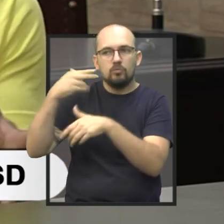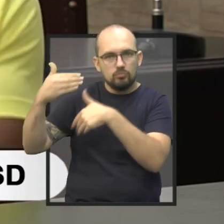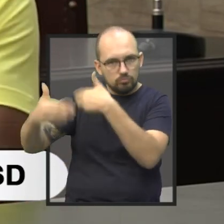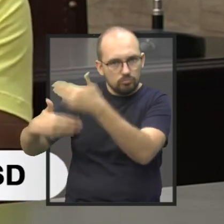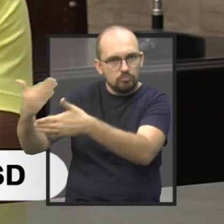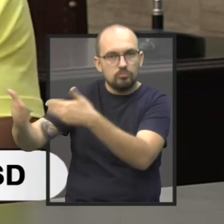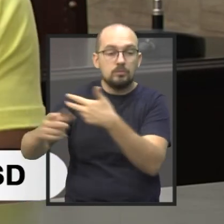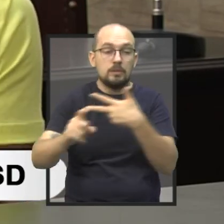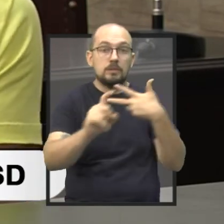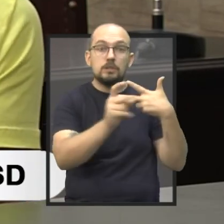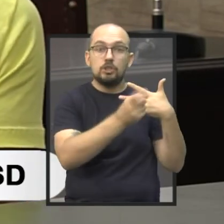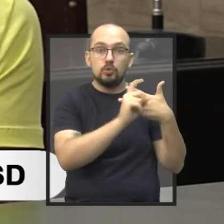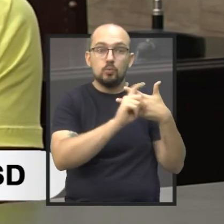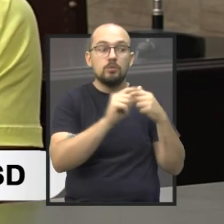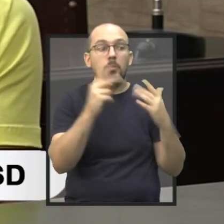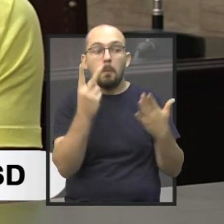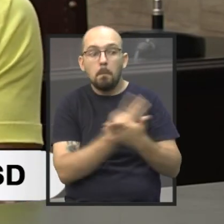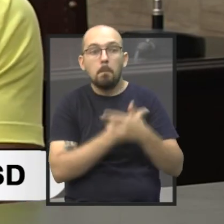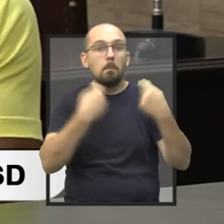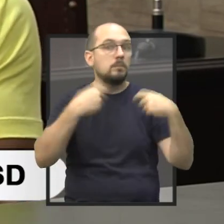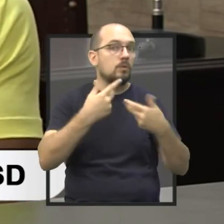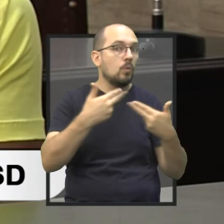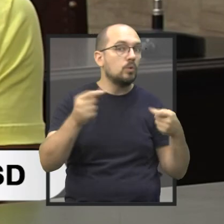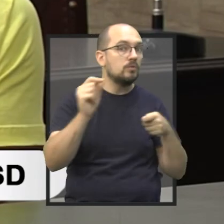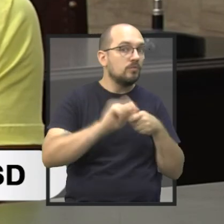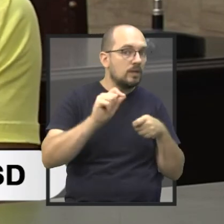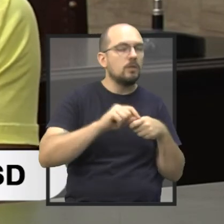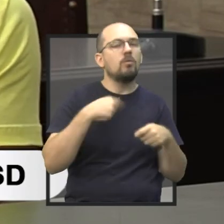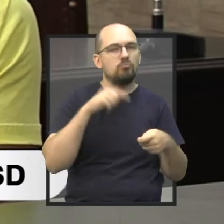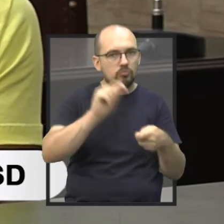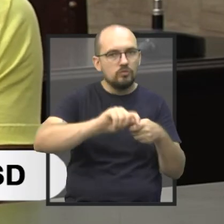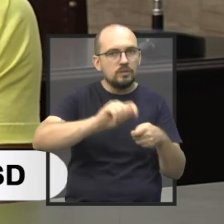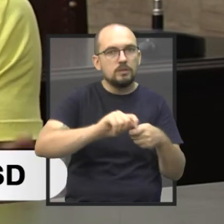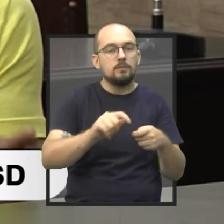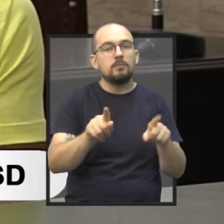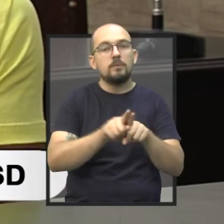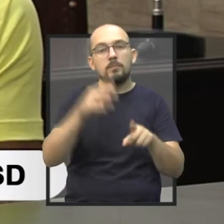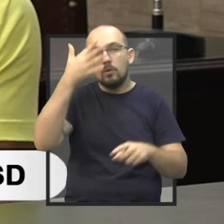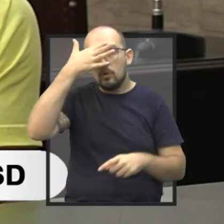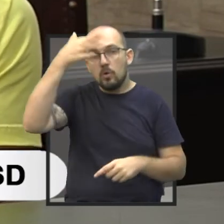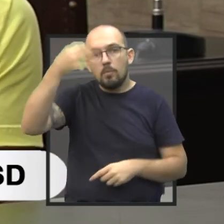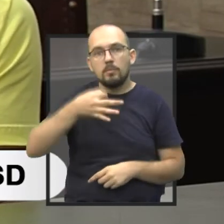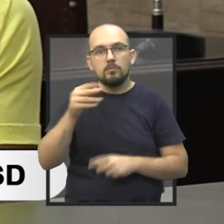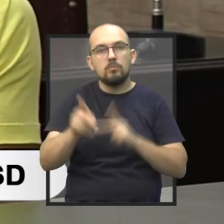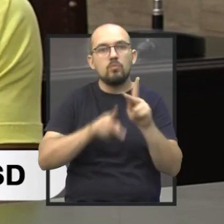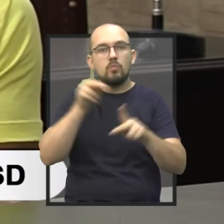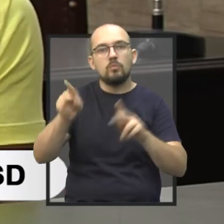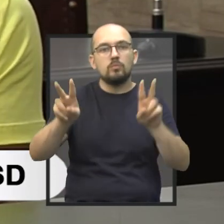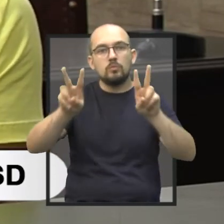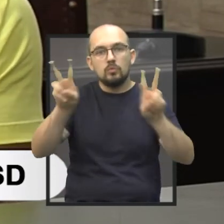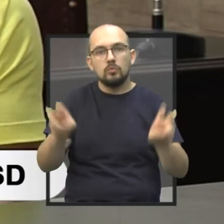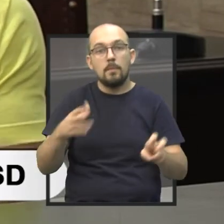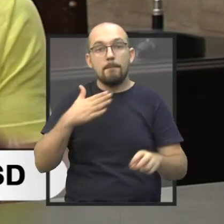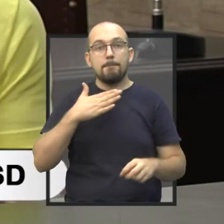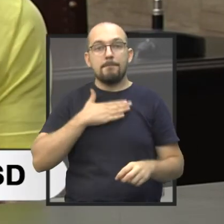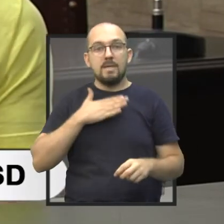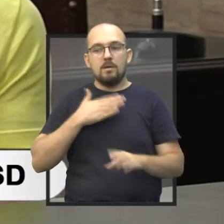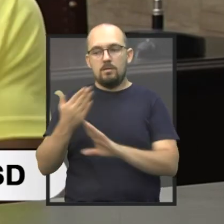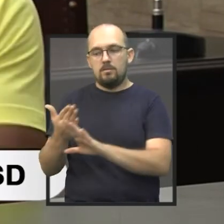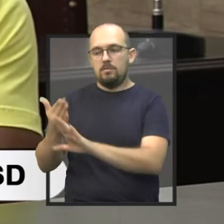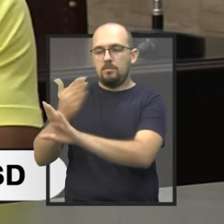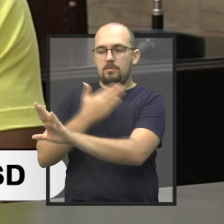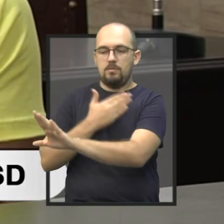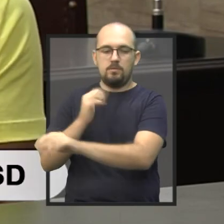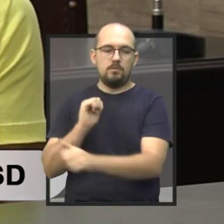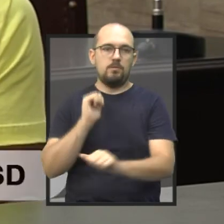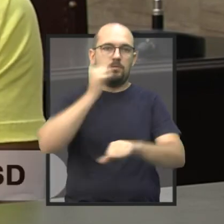o executivo, quando tiver uma situação para a gente poder estar executando, e a compreensão da população sobre essa minha